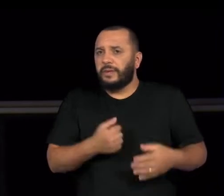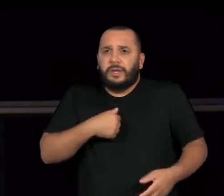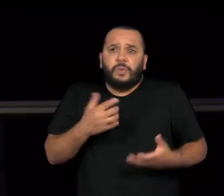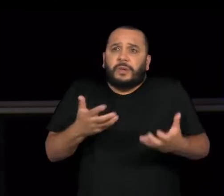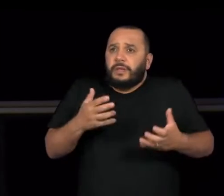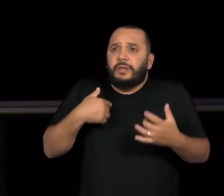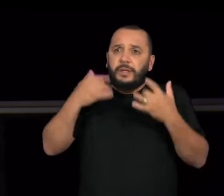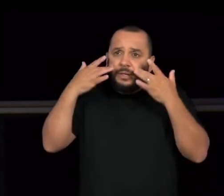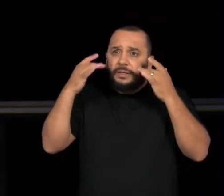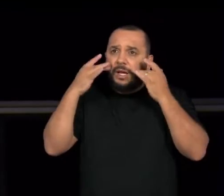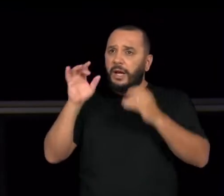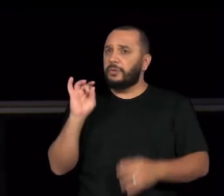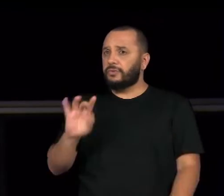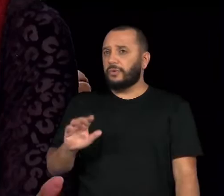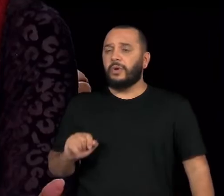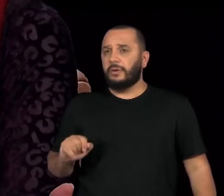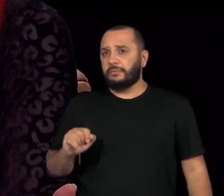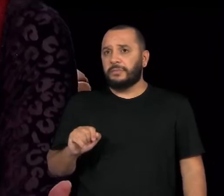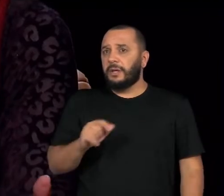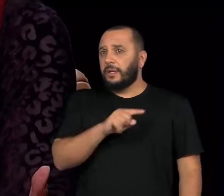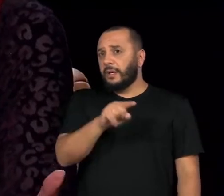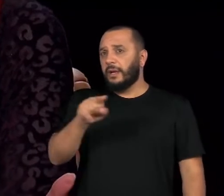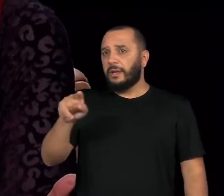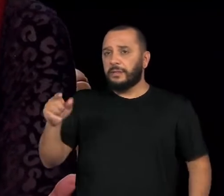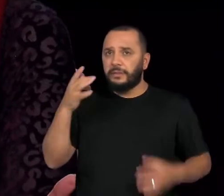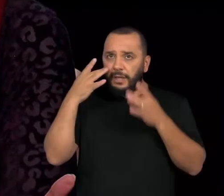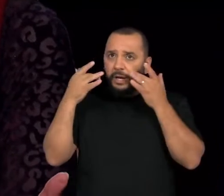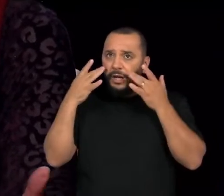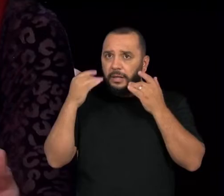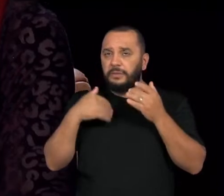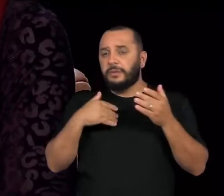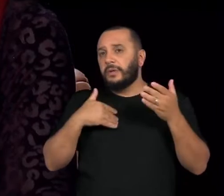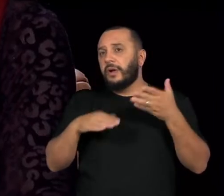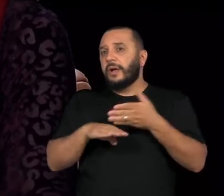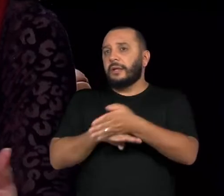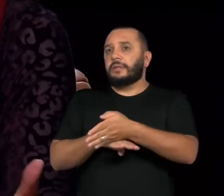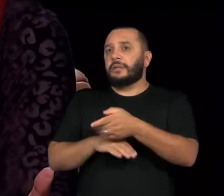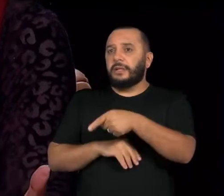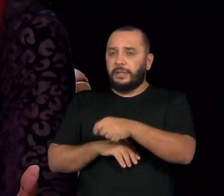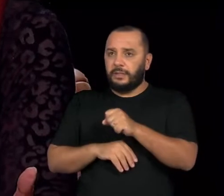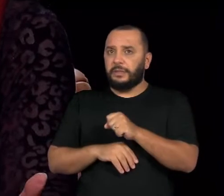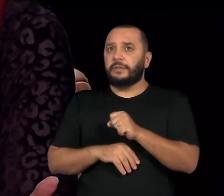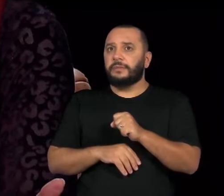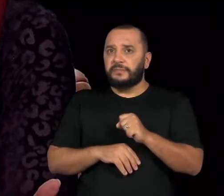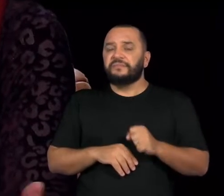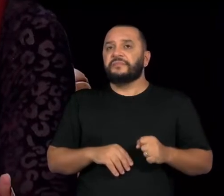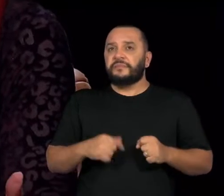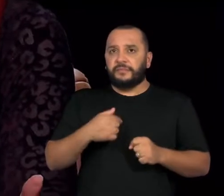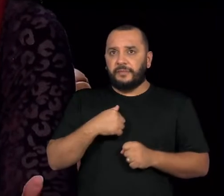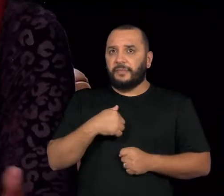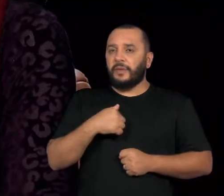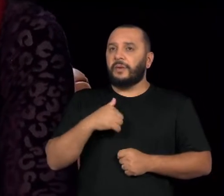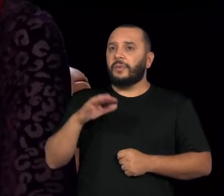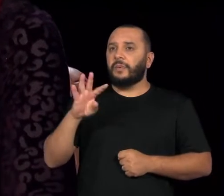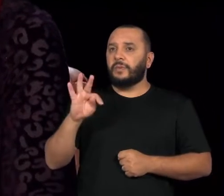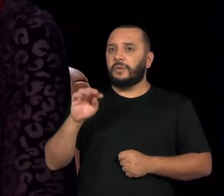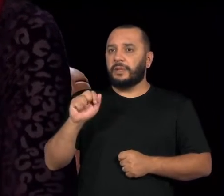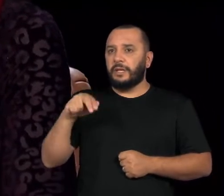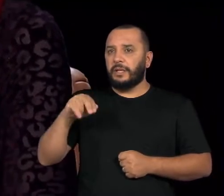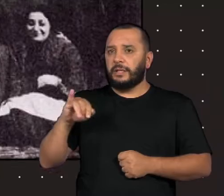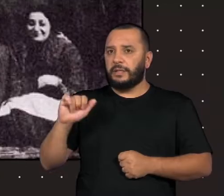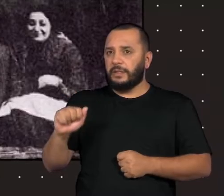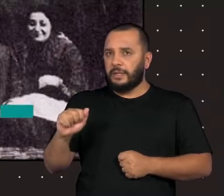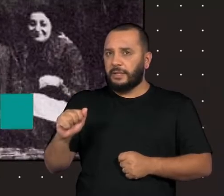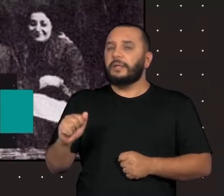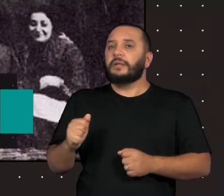eles achavam, eu queria aquelas. Entrei nesse propósito fazendo a Tânia, né, a Tatiana, e